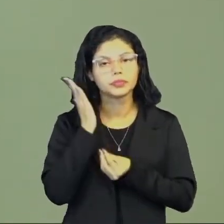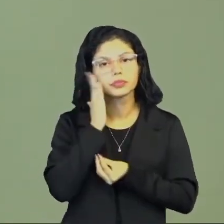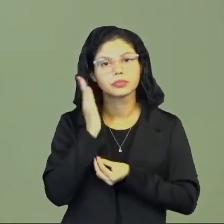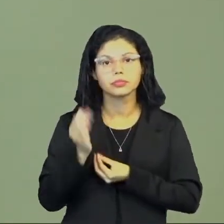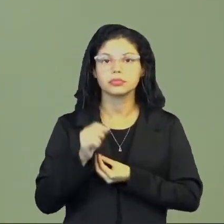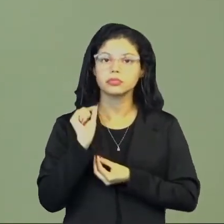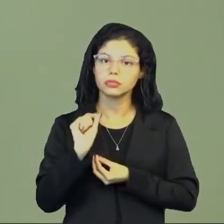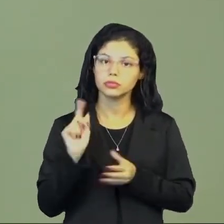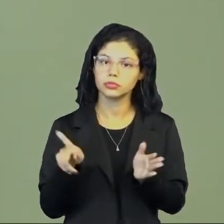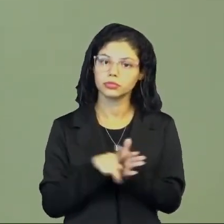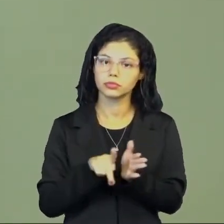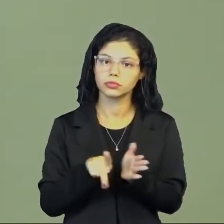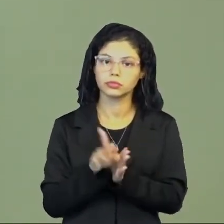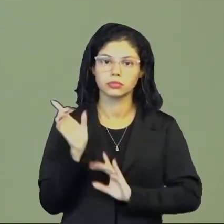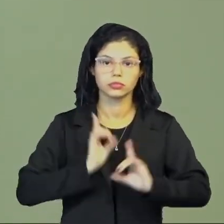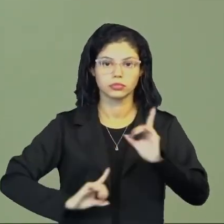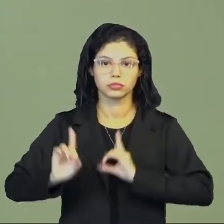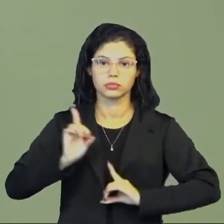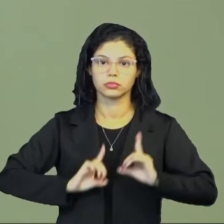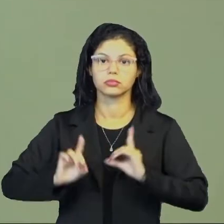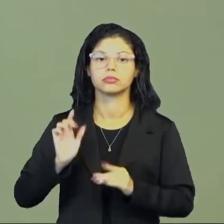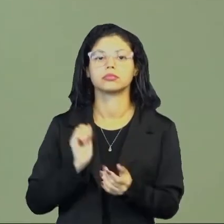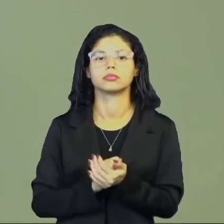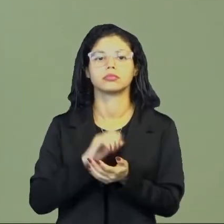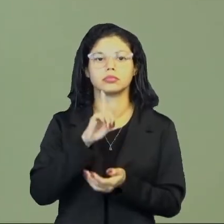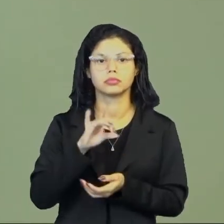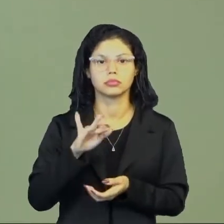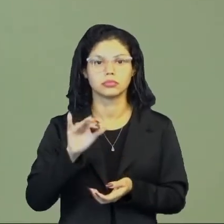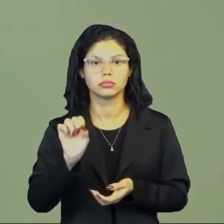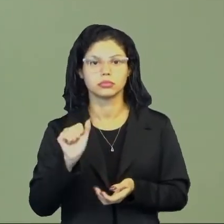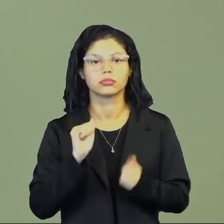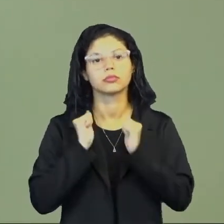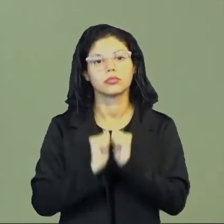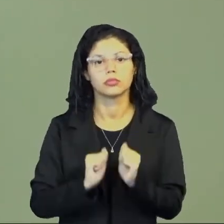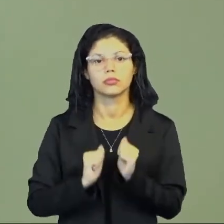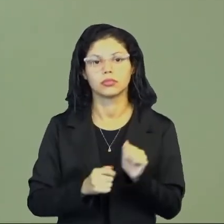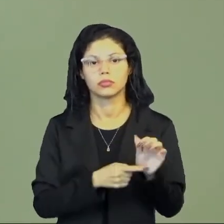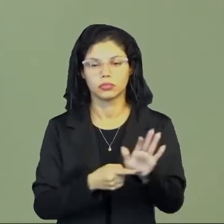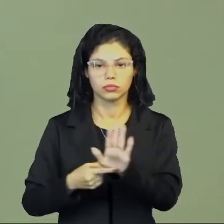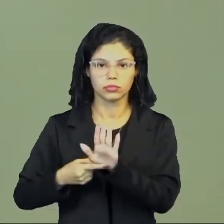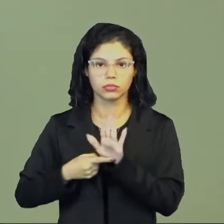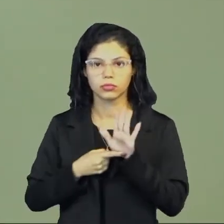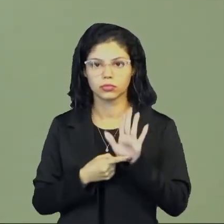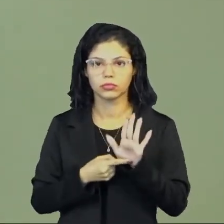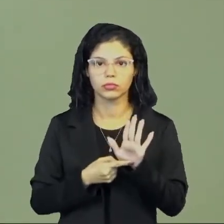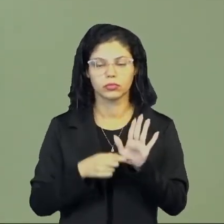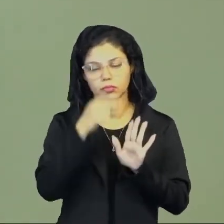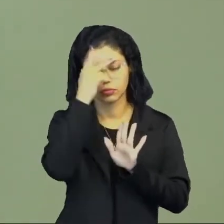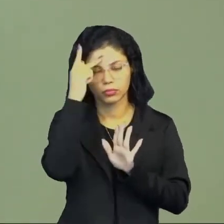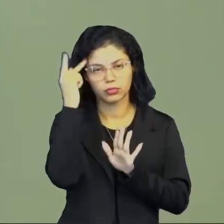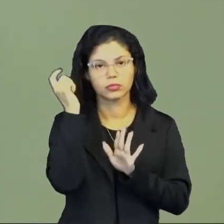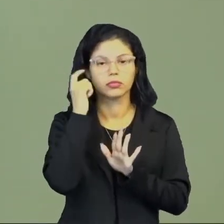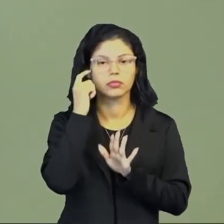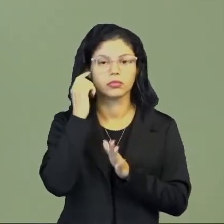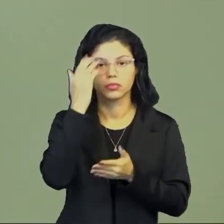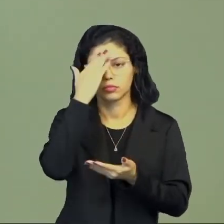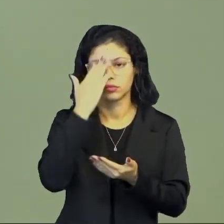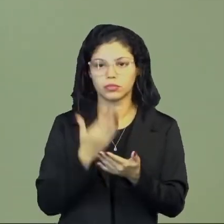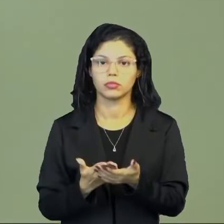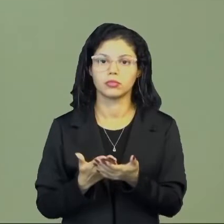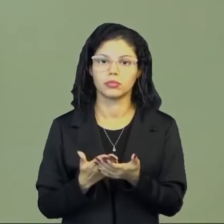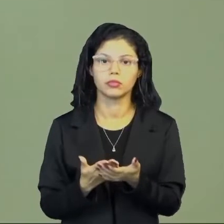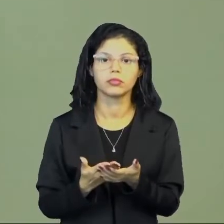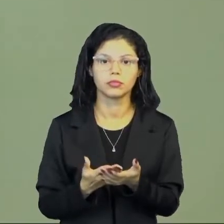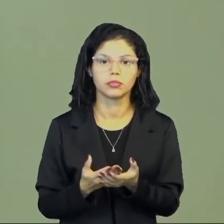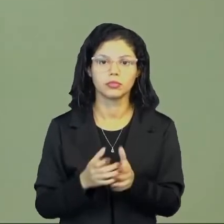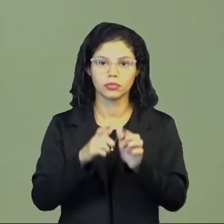de que o próprio deus Dionísio poderia, né, em dado momento, se as pessoas estivessem ali e acreditassem,